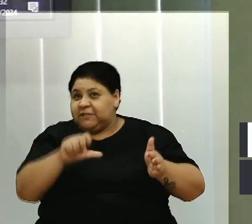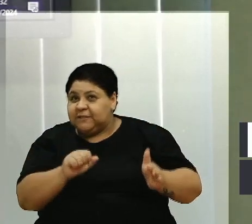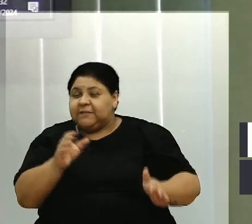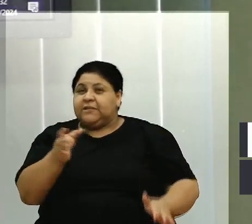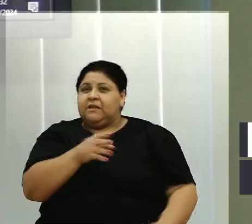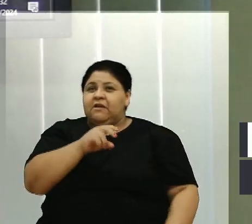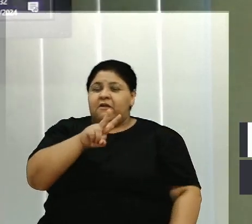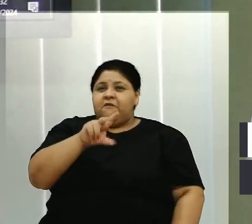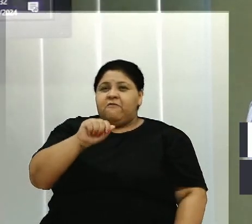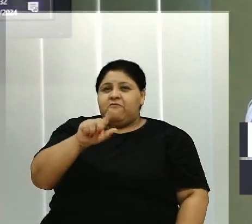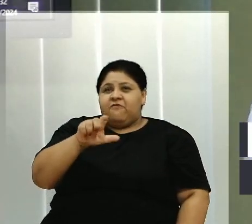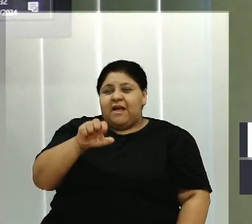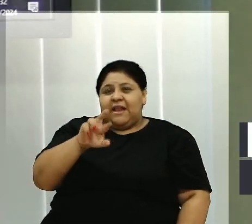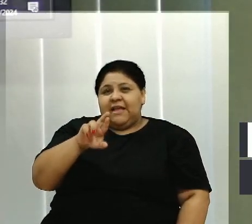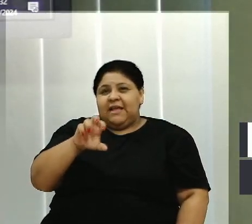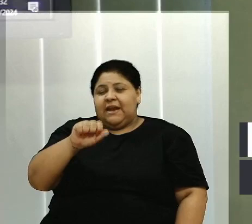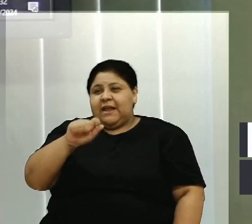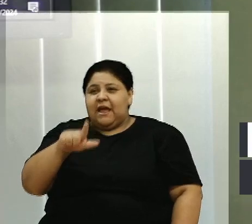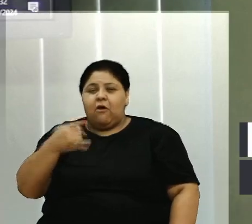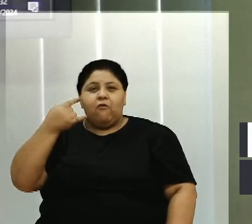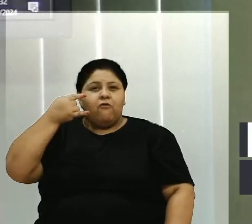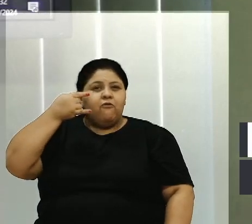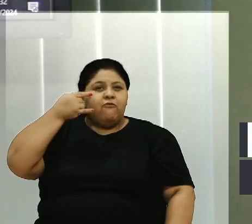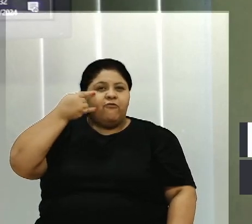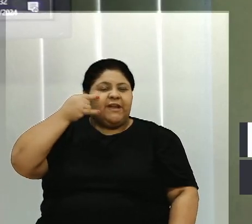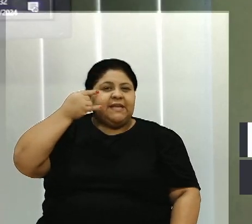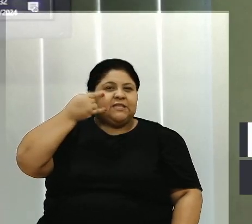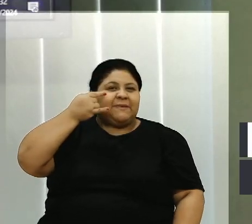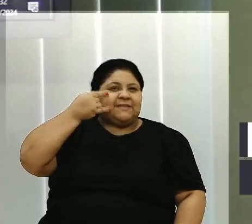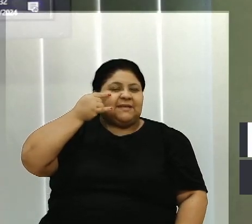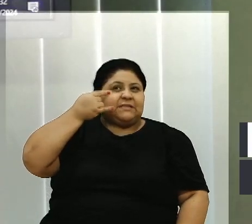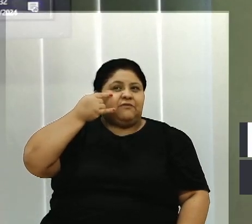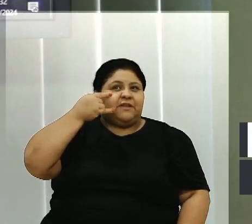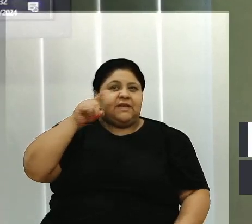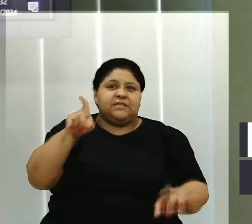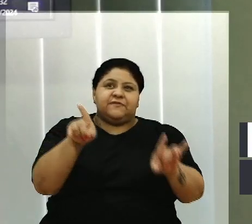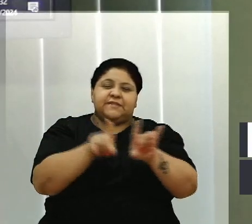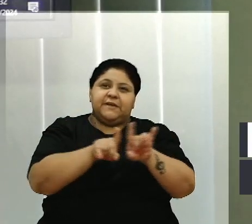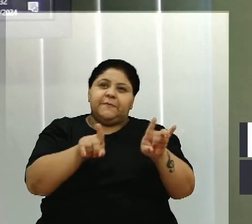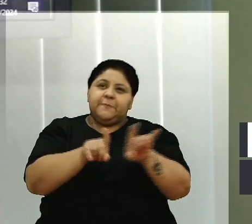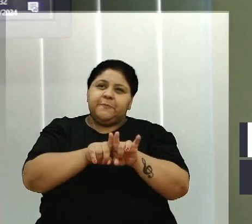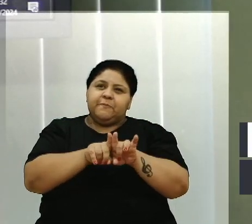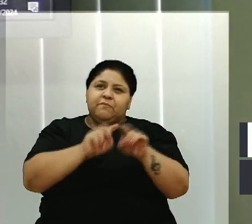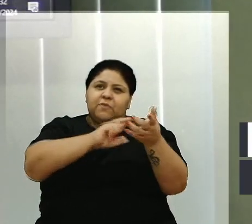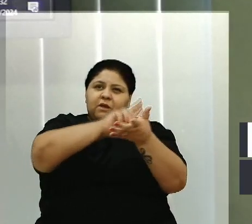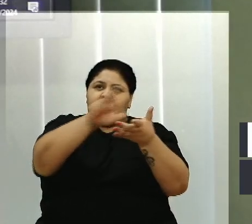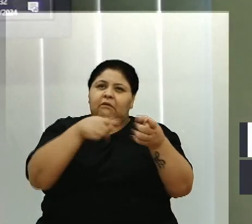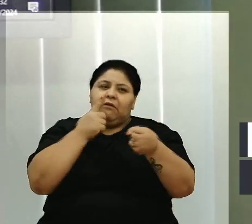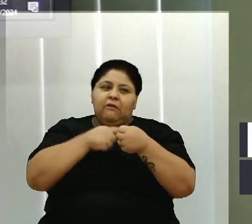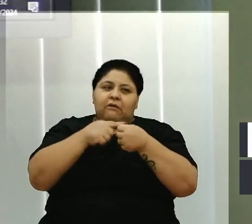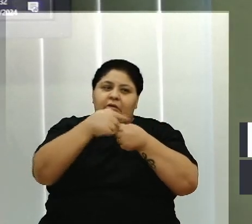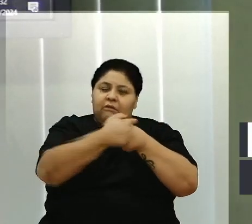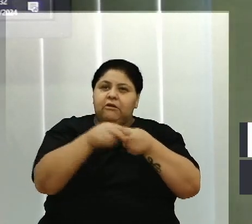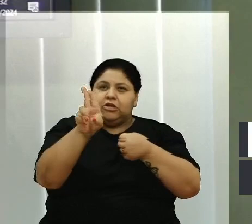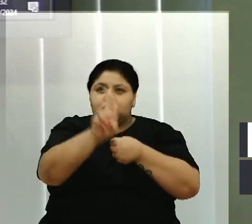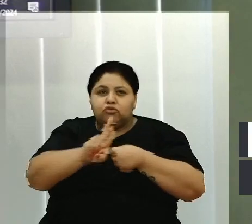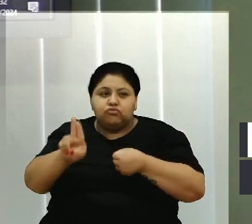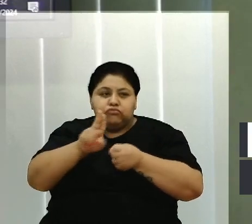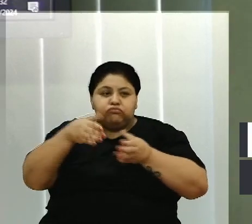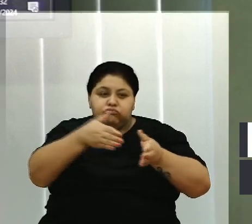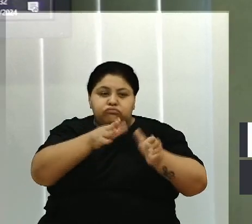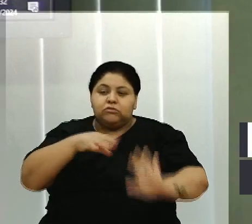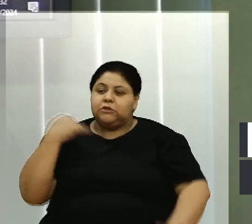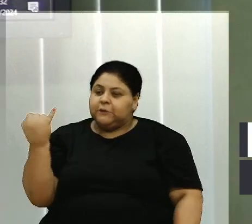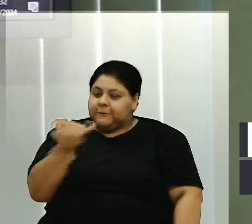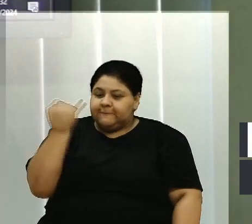Sebastião do Caí, que a gente foi lá no domingo, e a gente utilizou desta via. Então a importância de uma